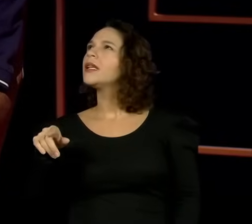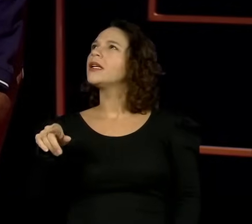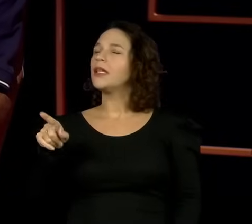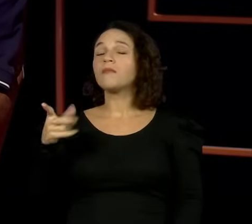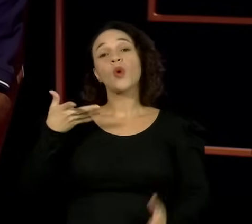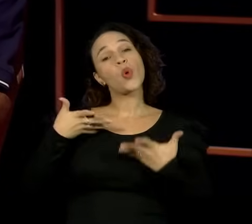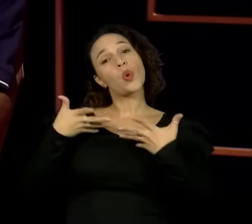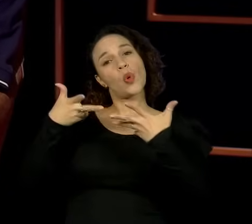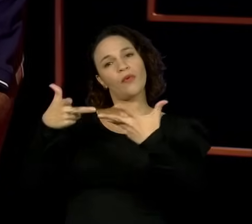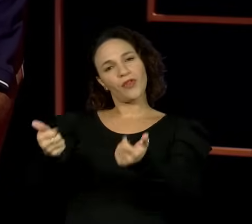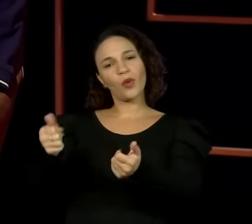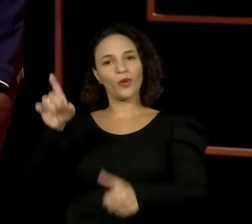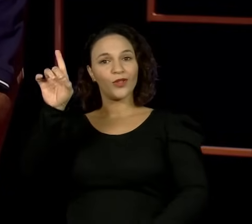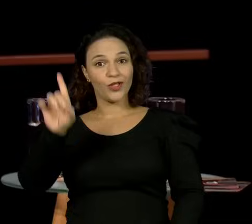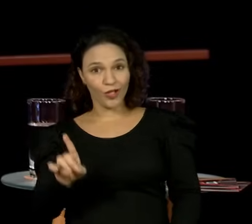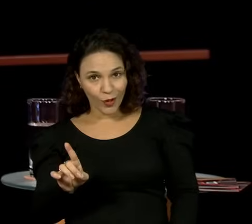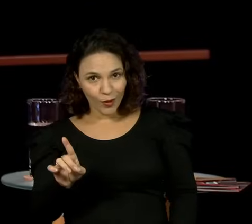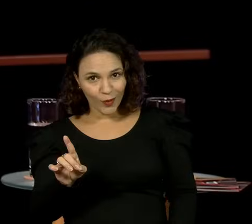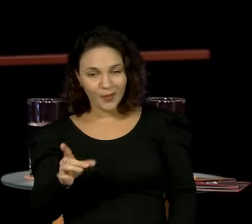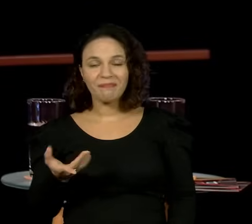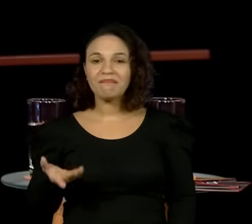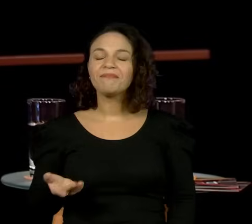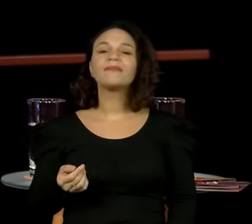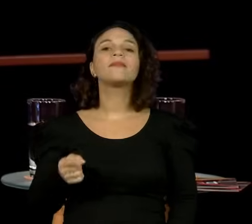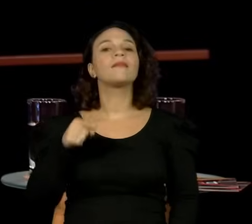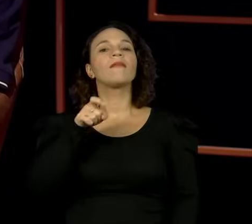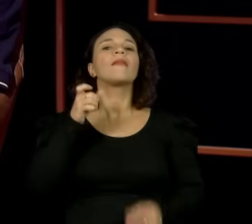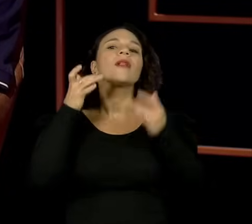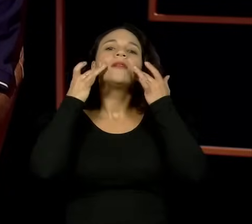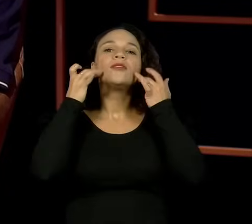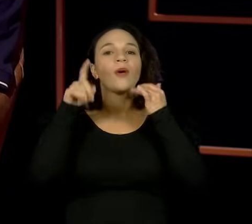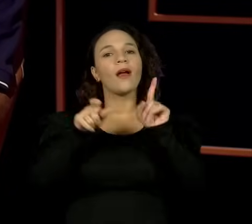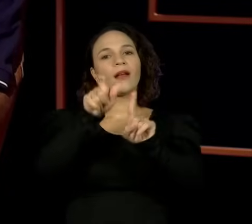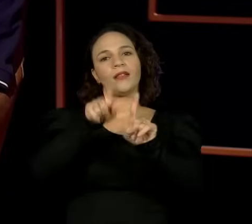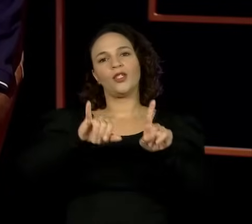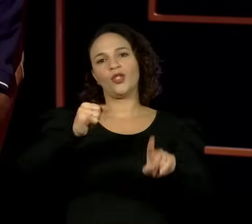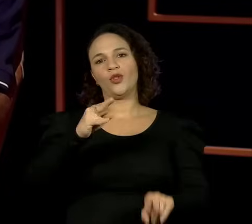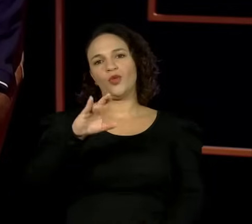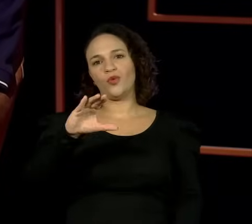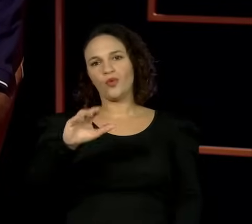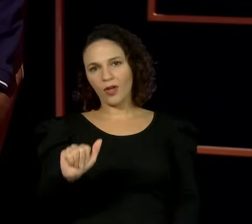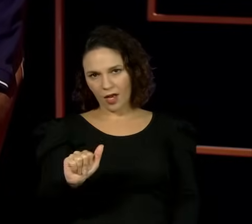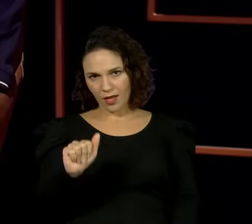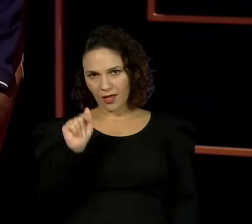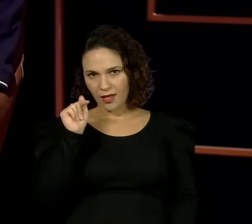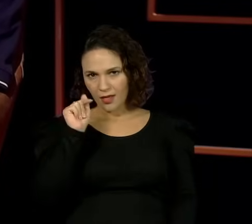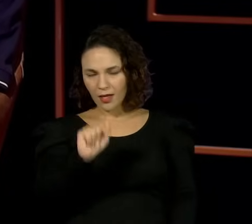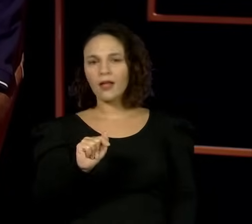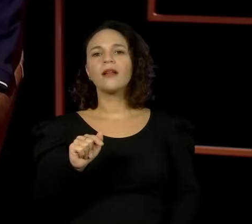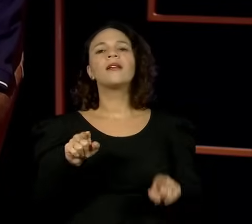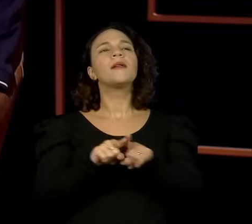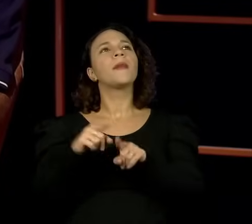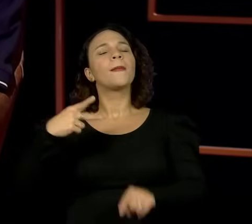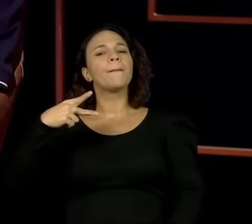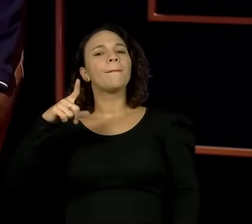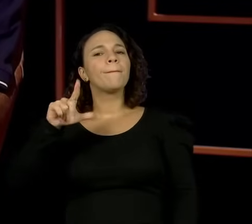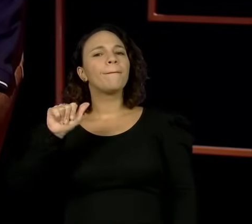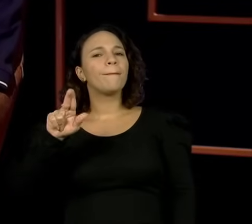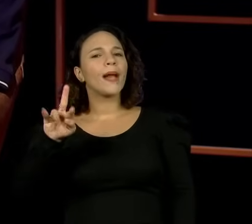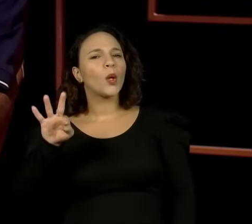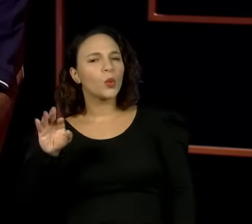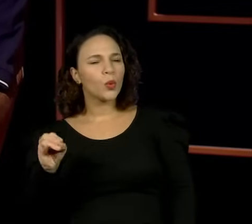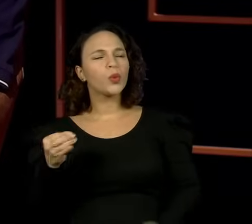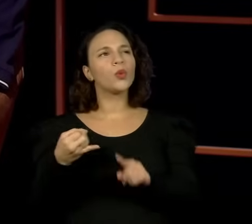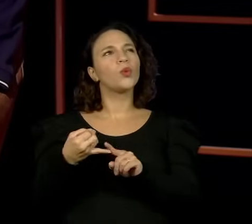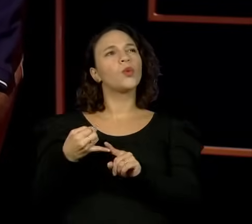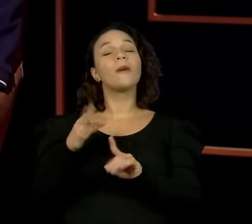Guarnieri me convidou para dirigir. E aí a peça era do Juca de Oliveira, do Plauto, mas adaptado por Juca de Oliveira.